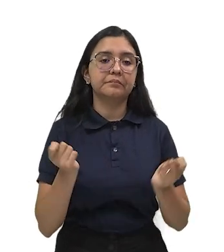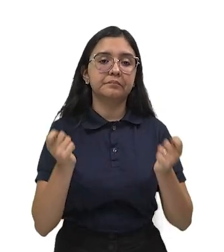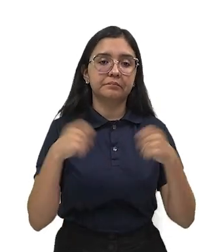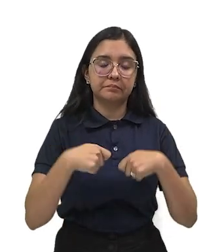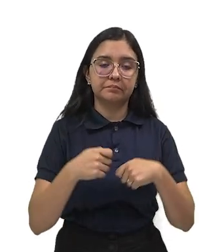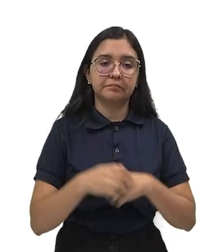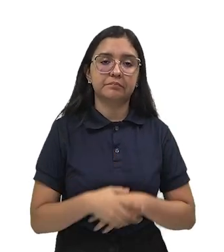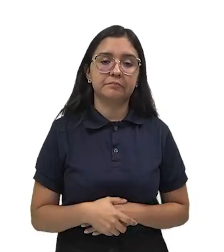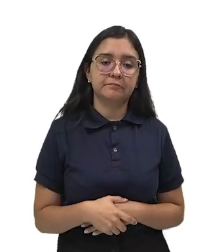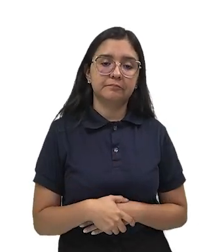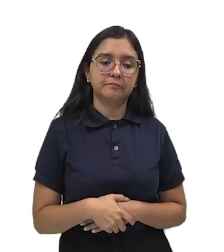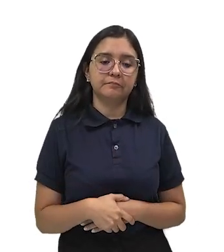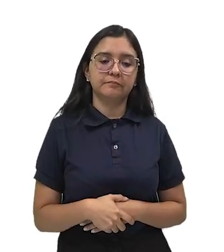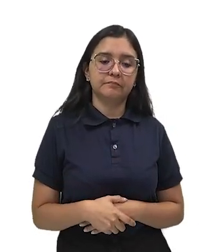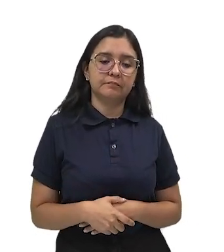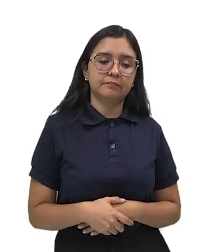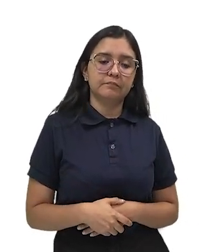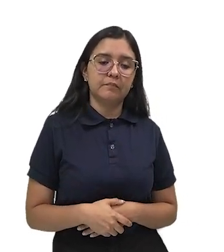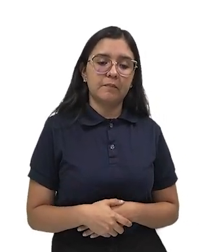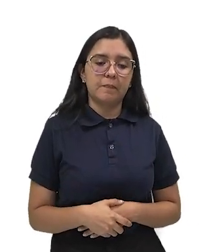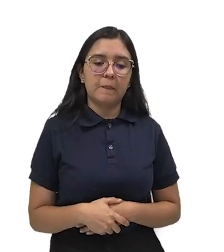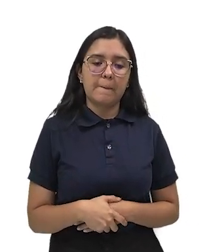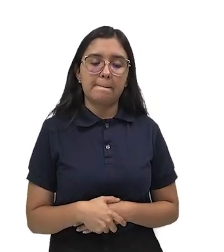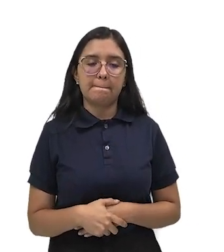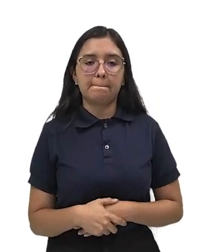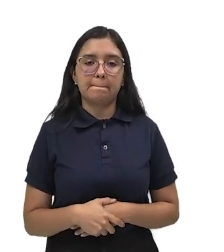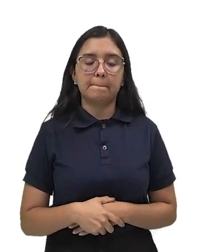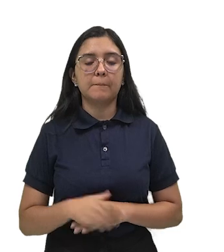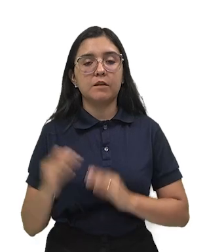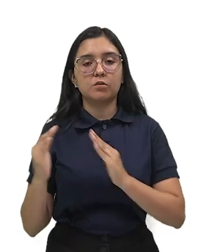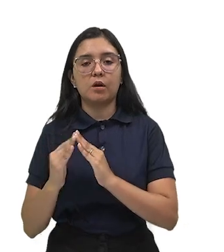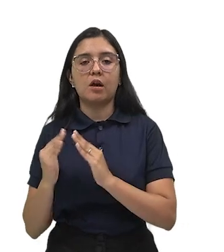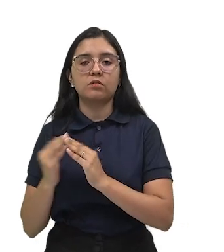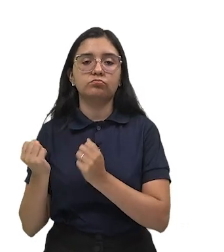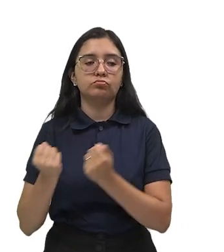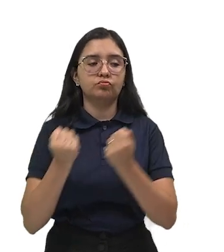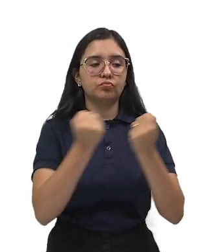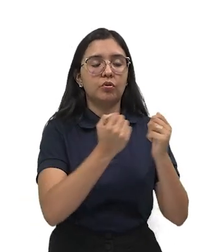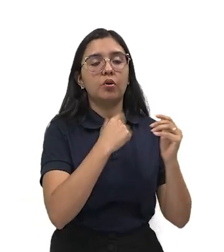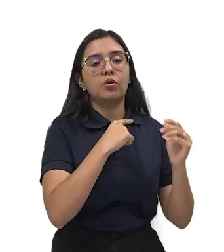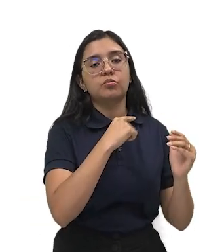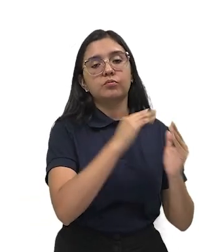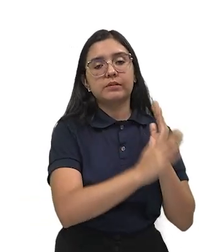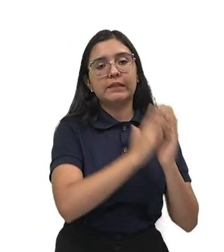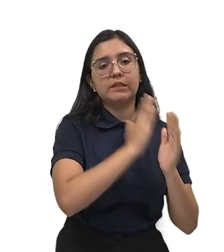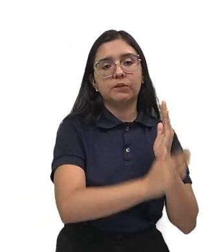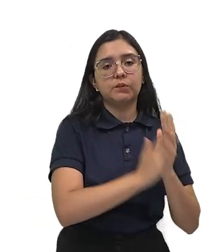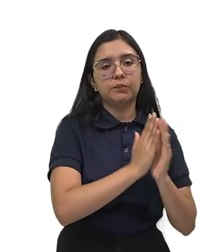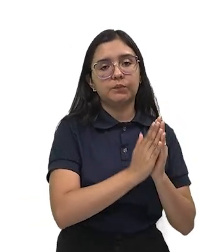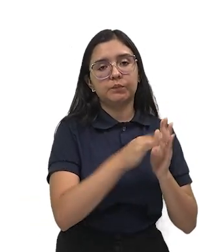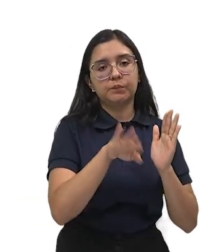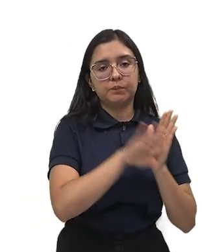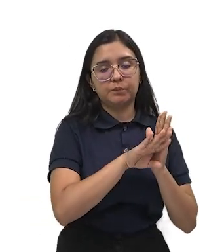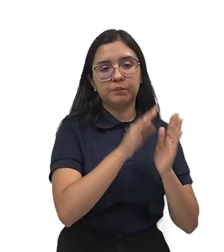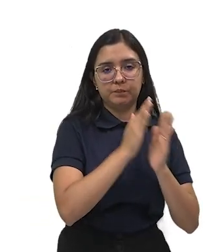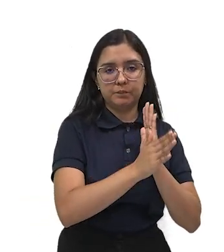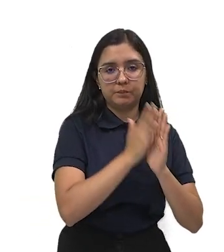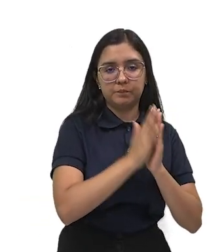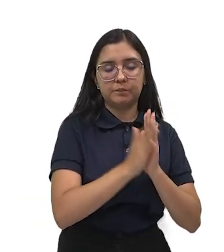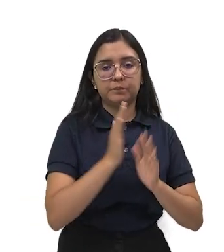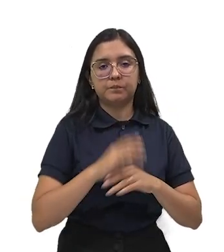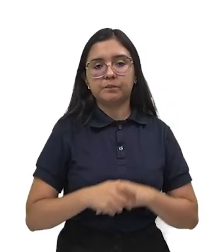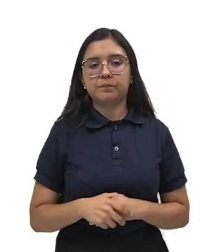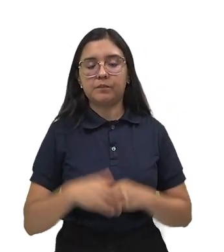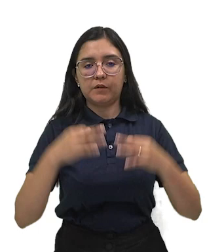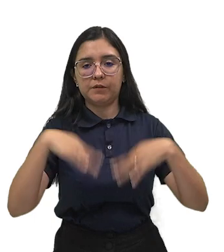de você ir da sua casa ao centro da cidade. Beleza,